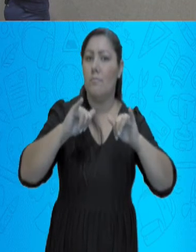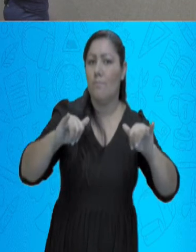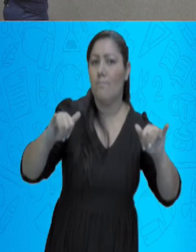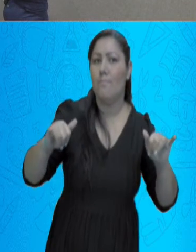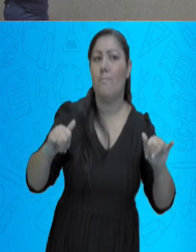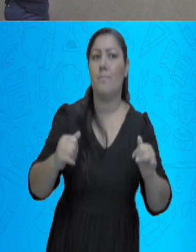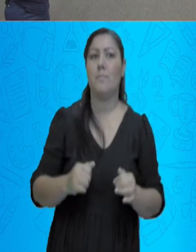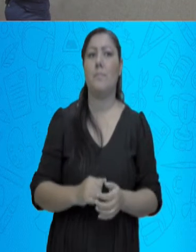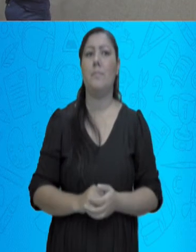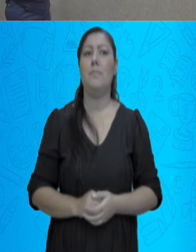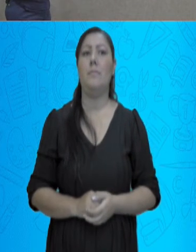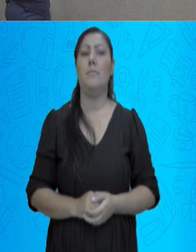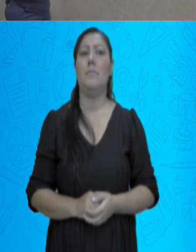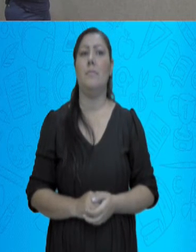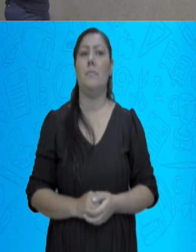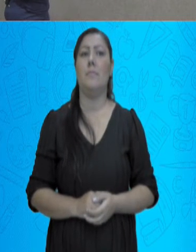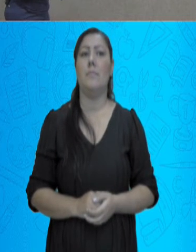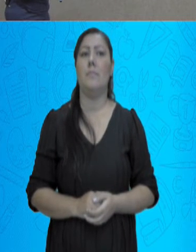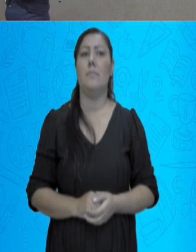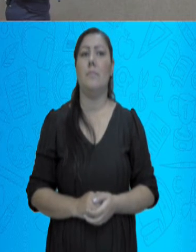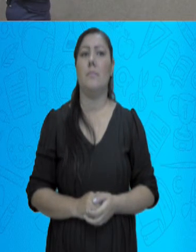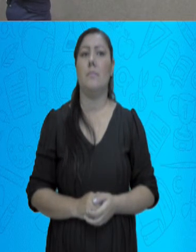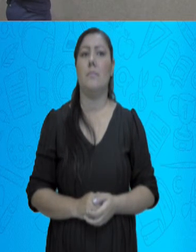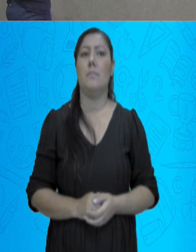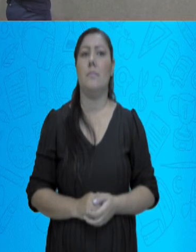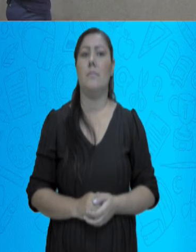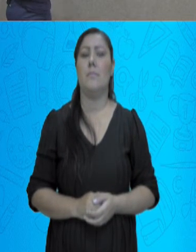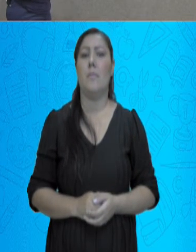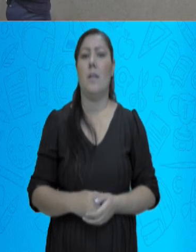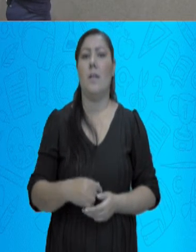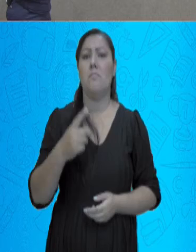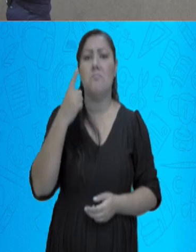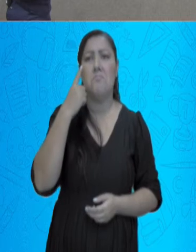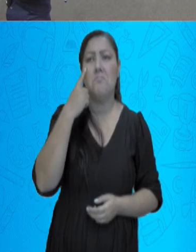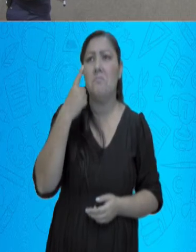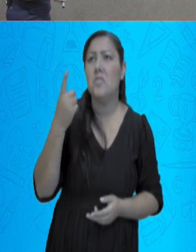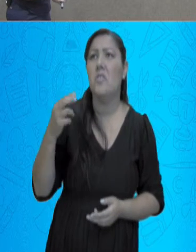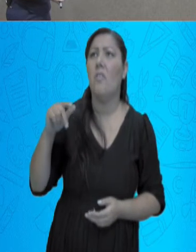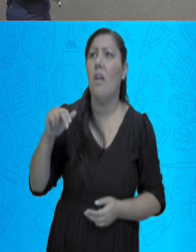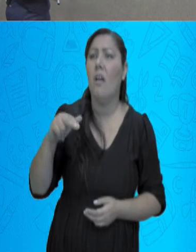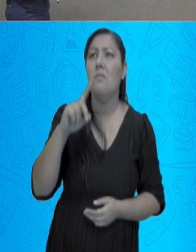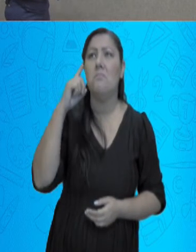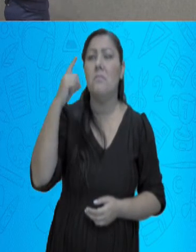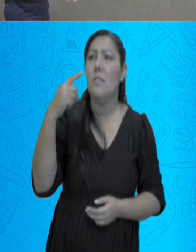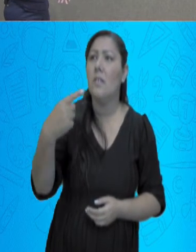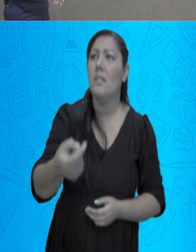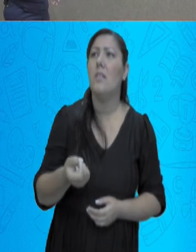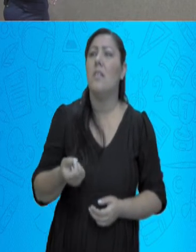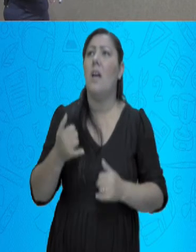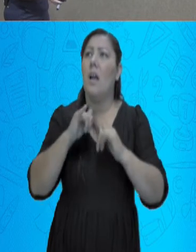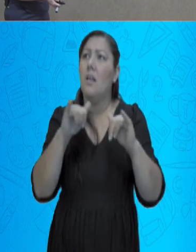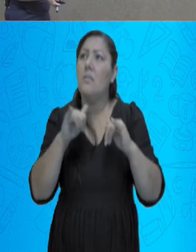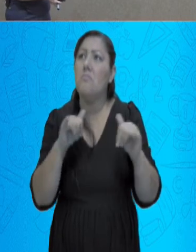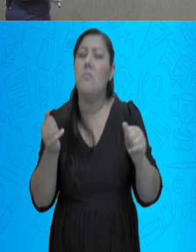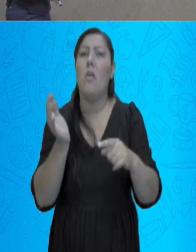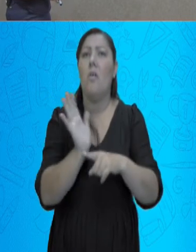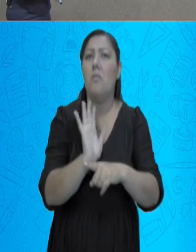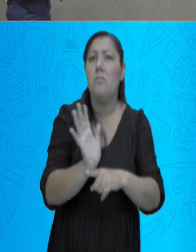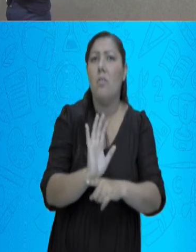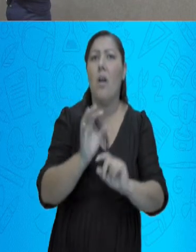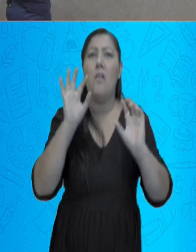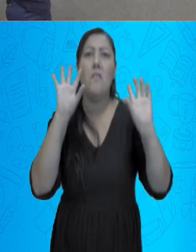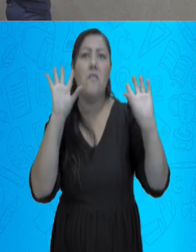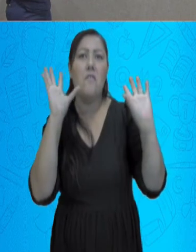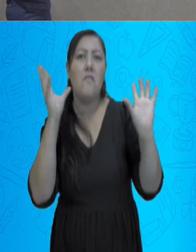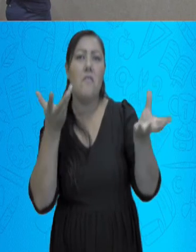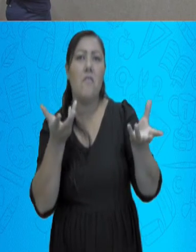isso. E é fácil encontrar por aí, né? Anúncios de festas, de shows, de cinema. Eles